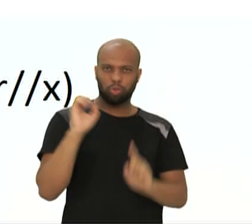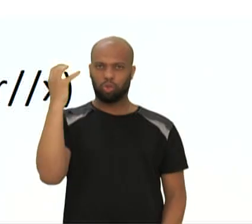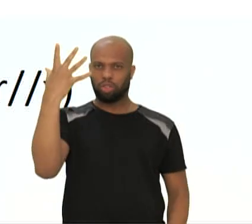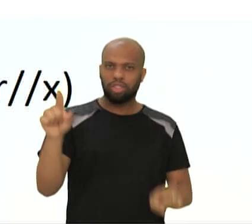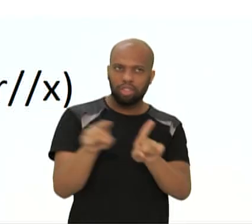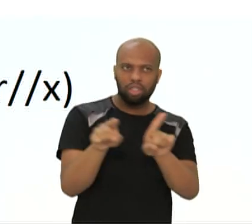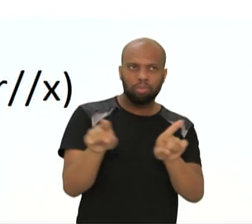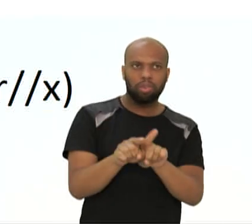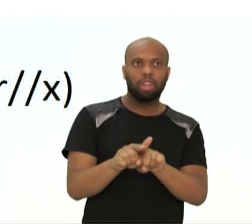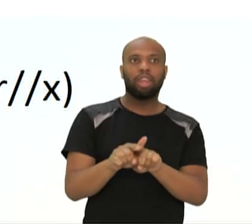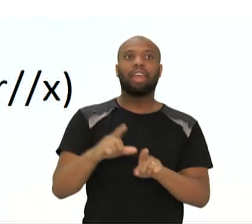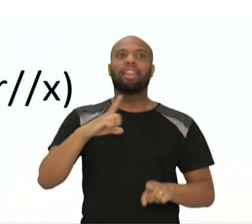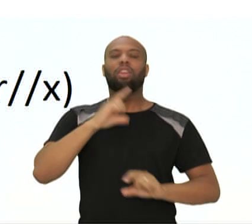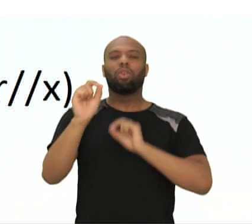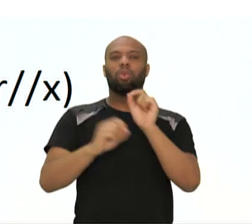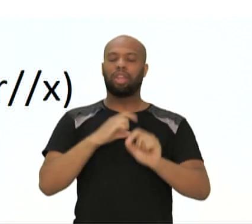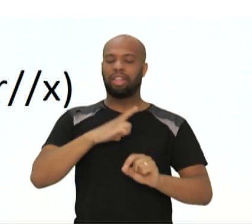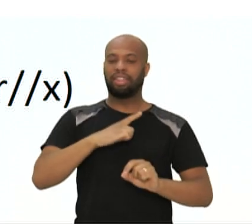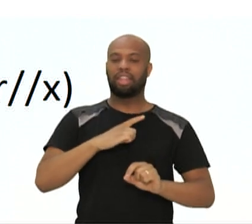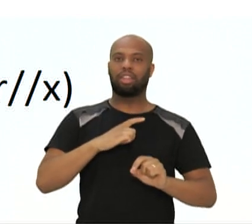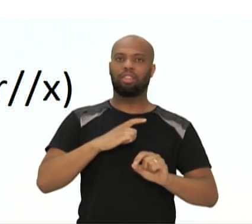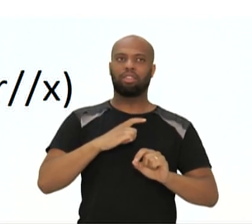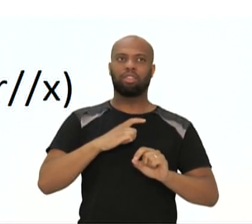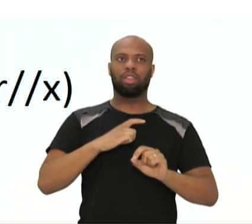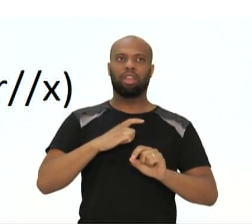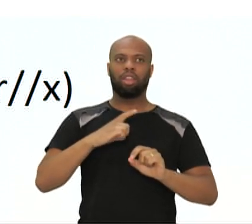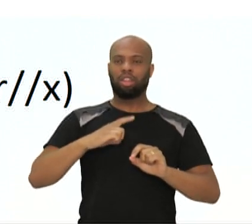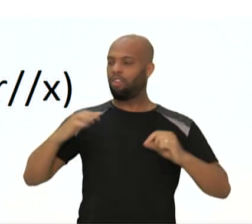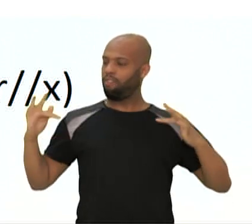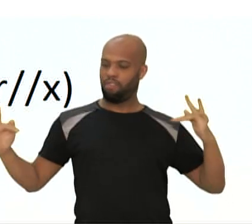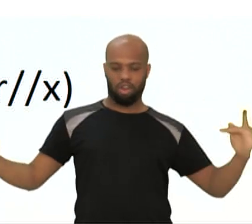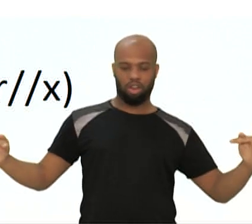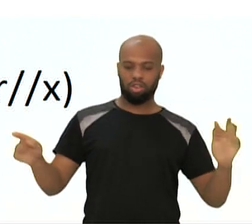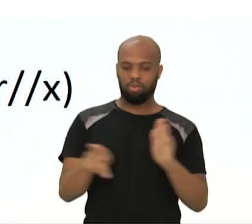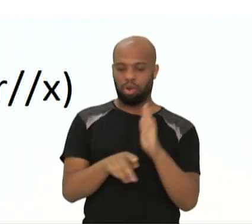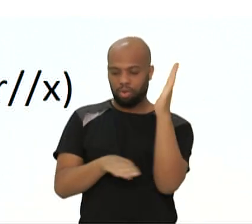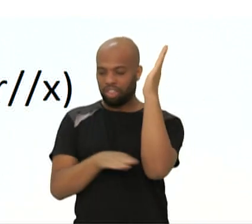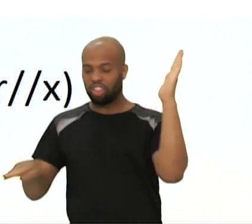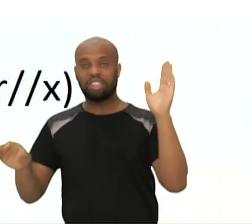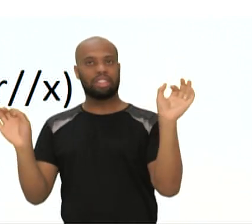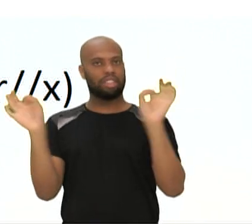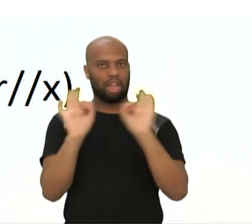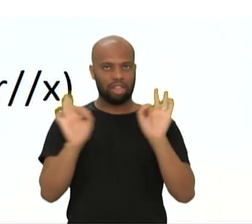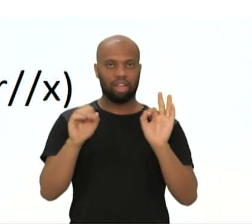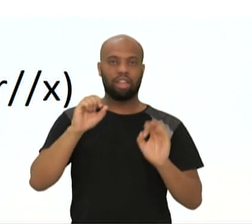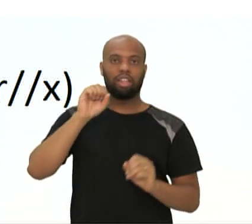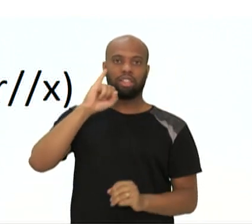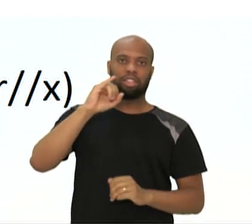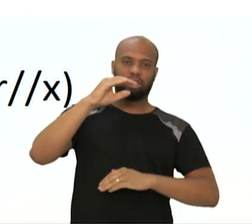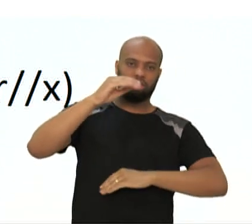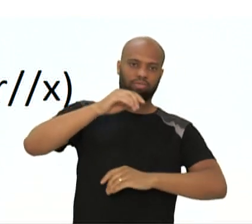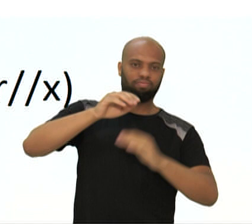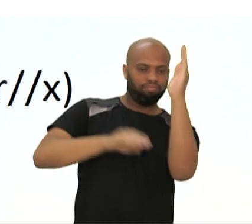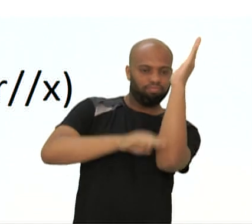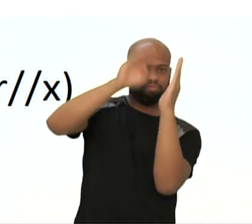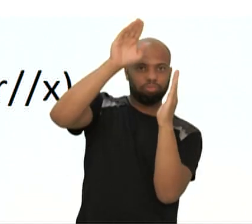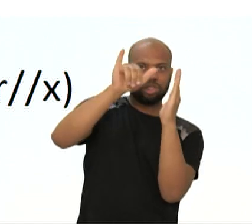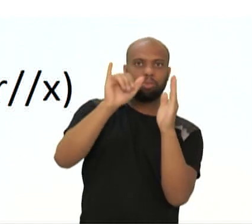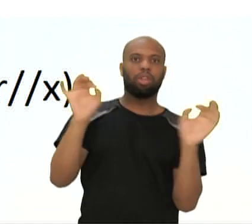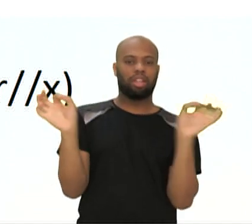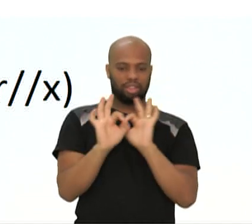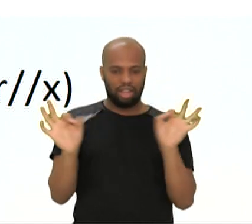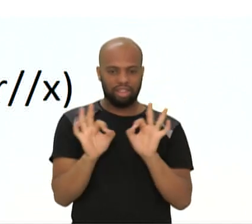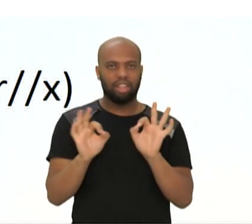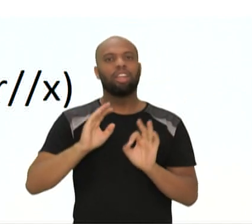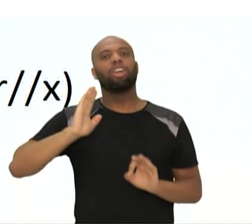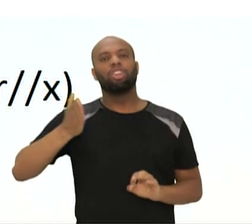os focos não estão sobre o eixo x nem sobre o eixo y. Gente, então aqui, veja, já estou querendo